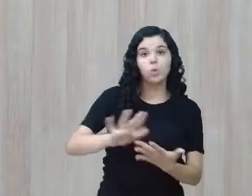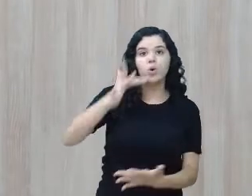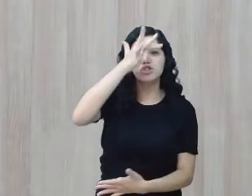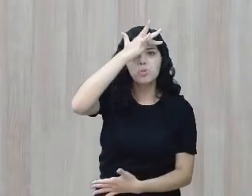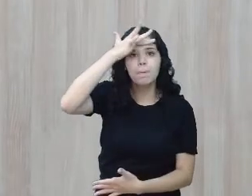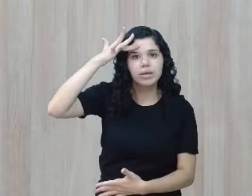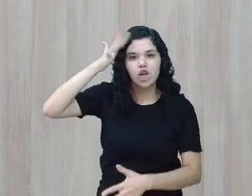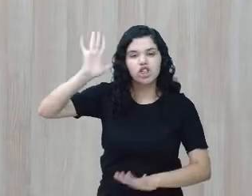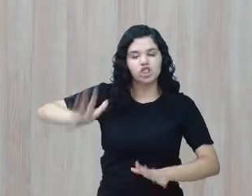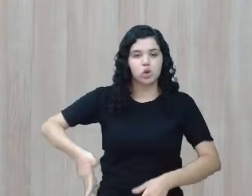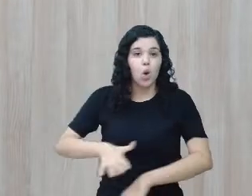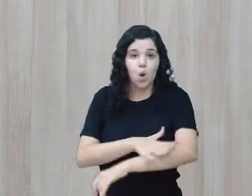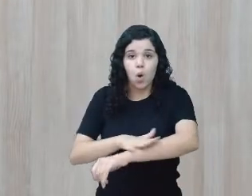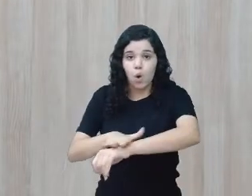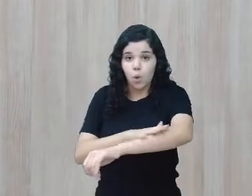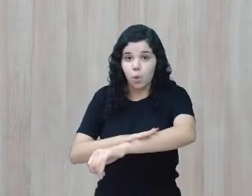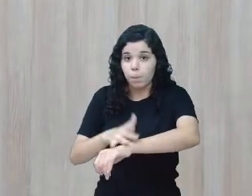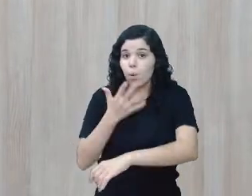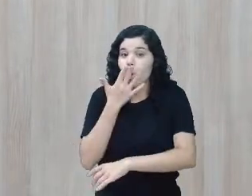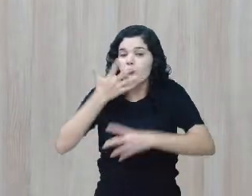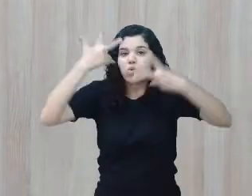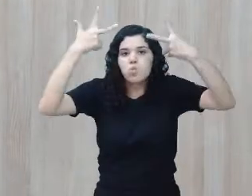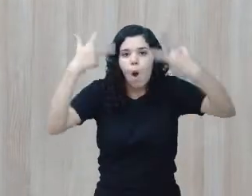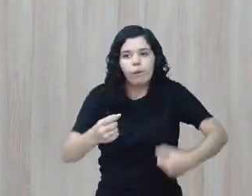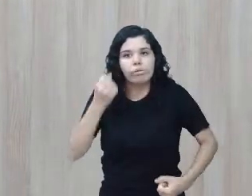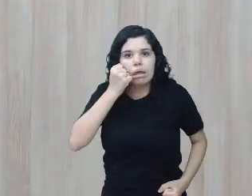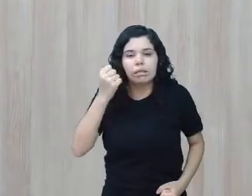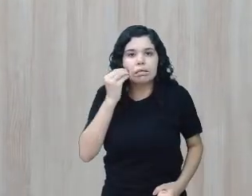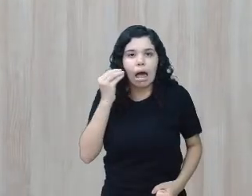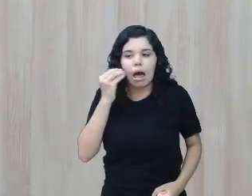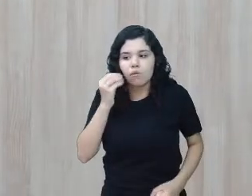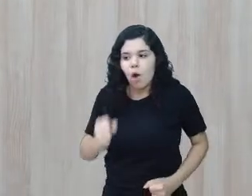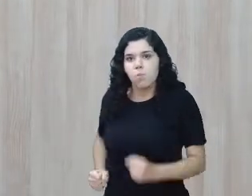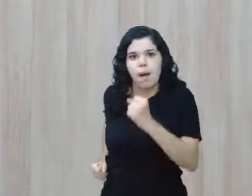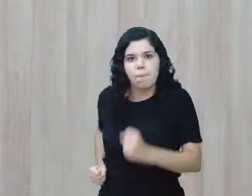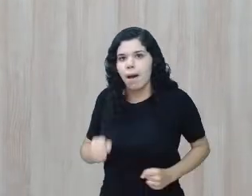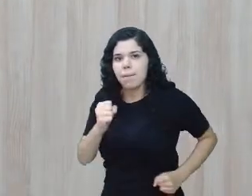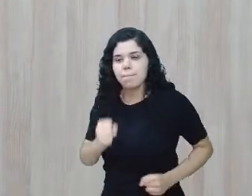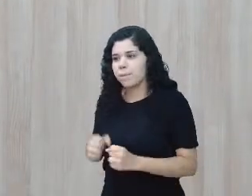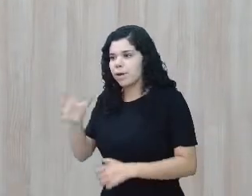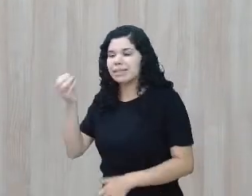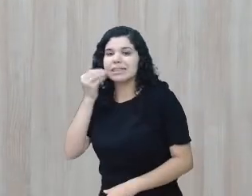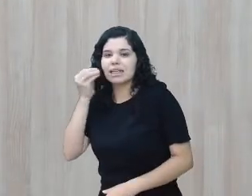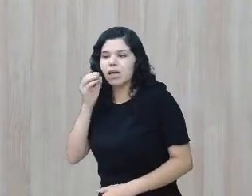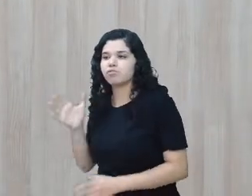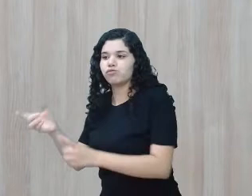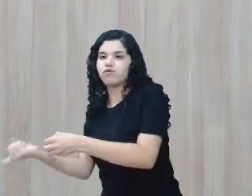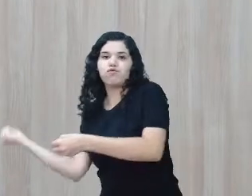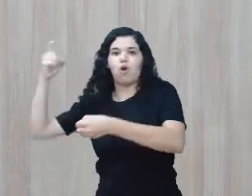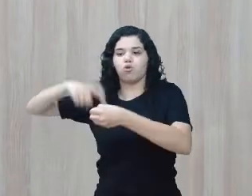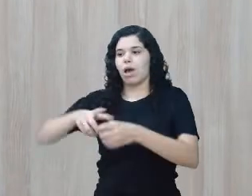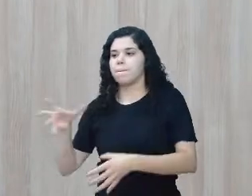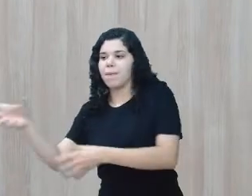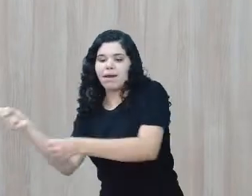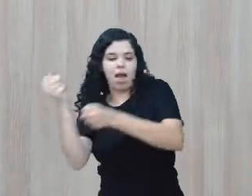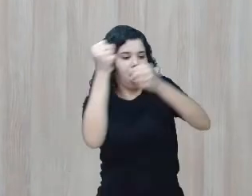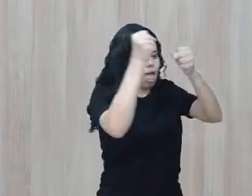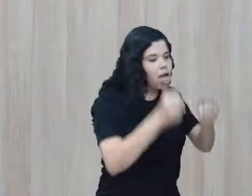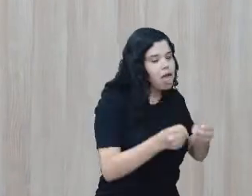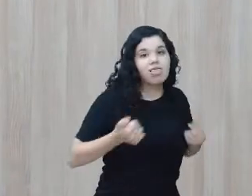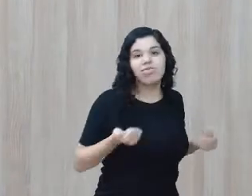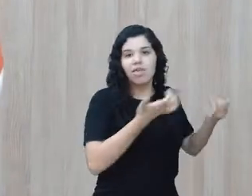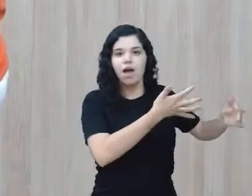ia atrás, que ia tentar capturar, que ia resgatar para devolver os senhores de engenho. Vamos